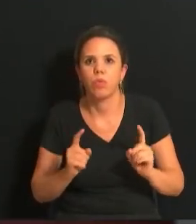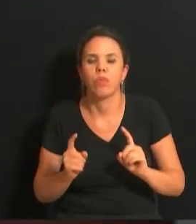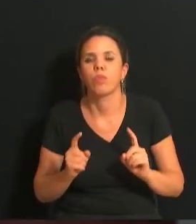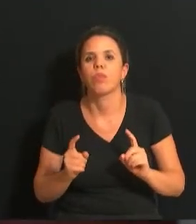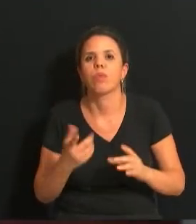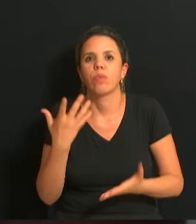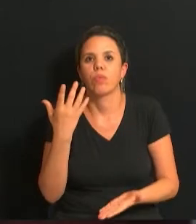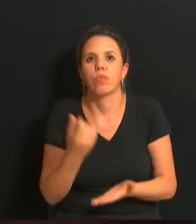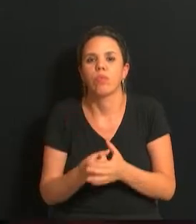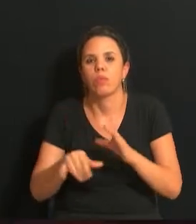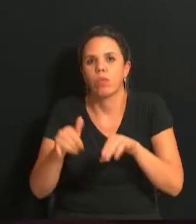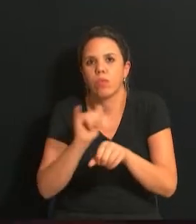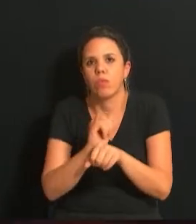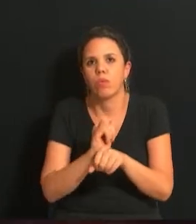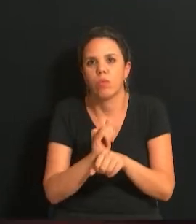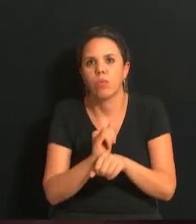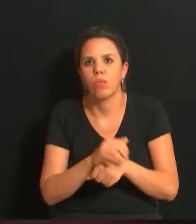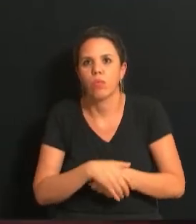no YouTube.